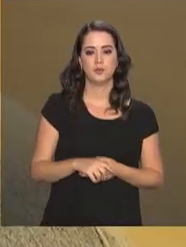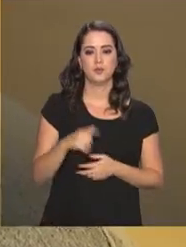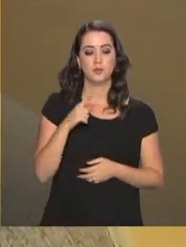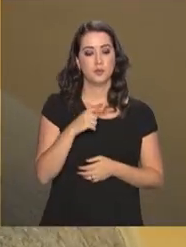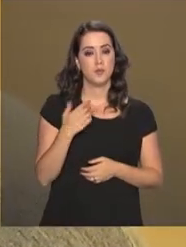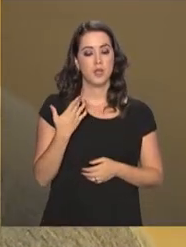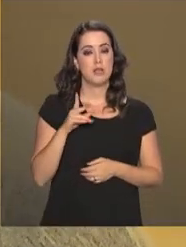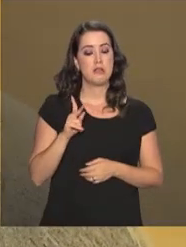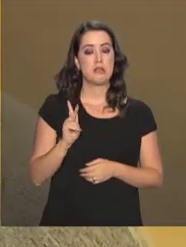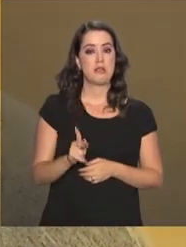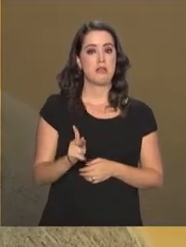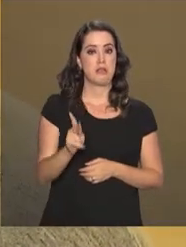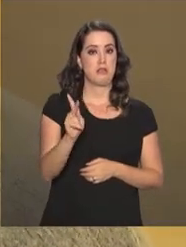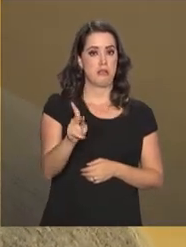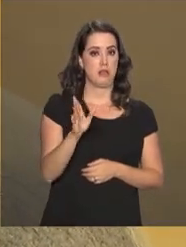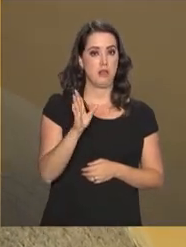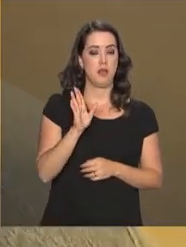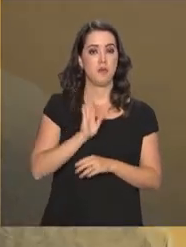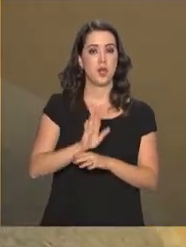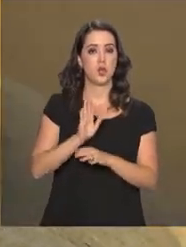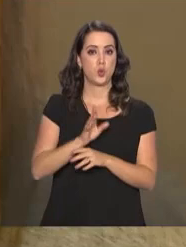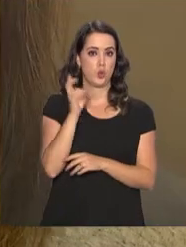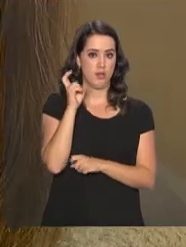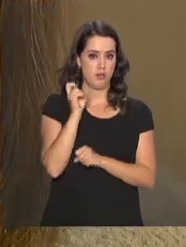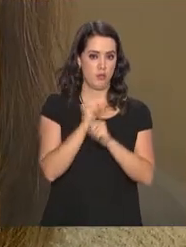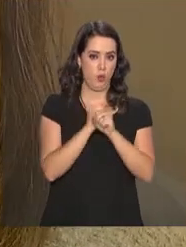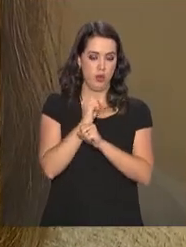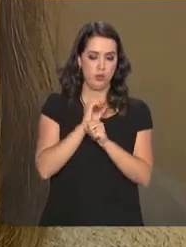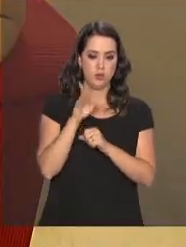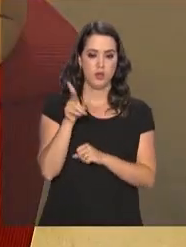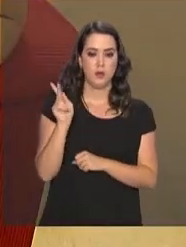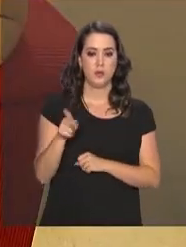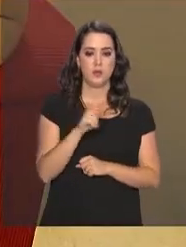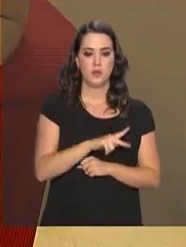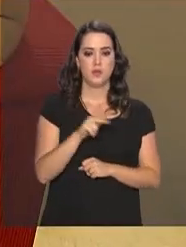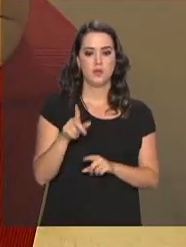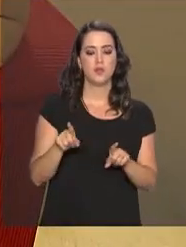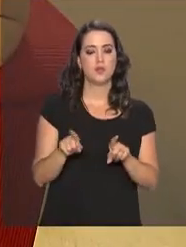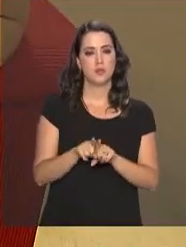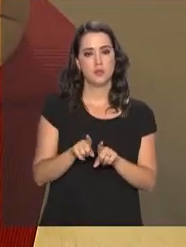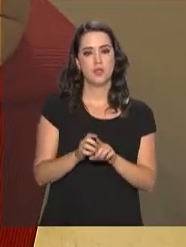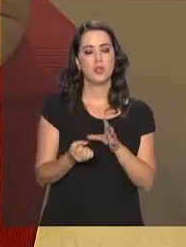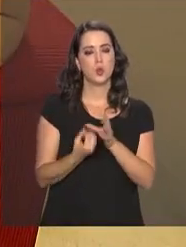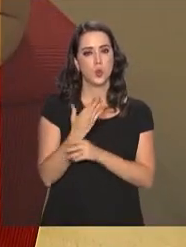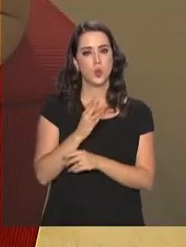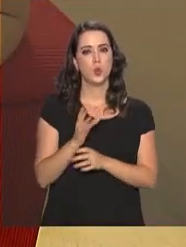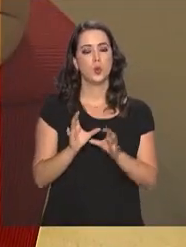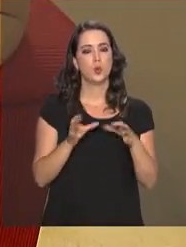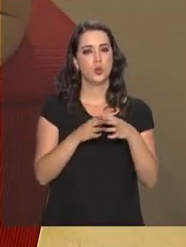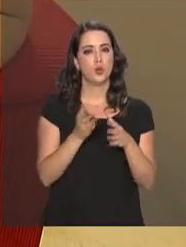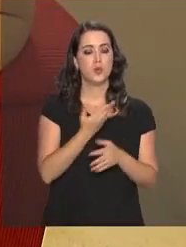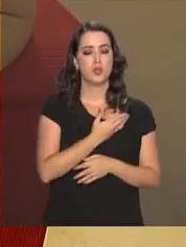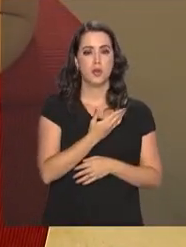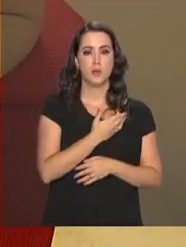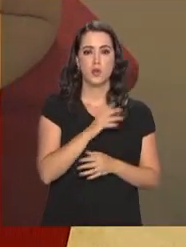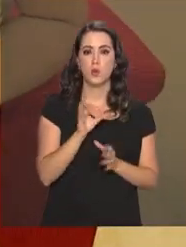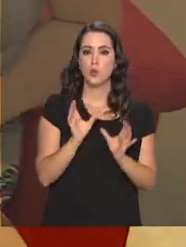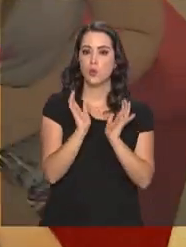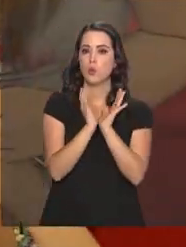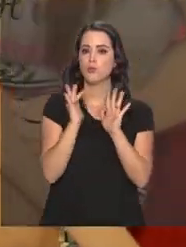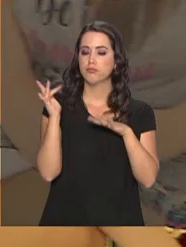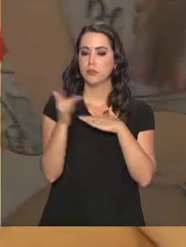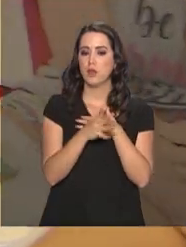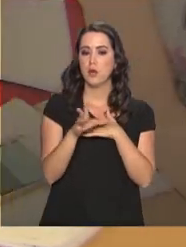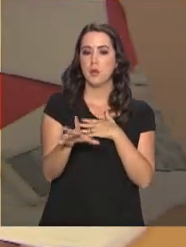Tassiana colabora com o Papai Noel há 5 anos. A professora até criou um grupo de amigos numa rede social